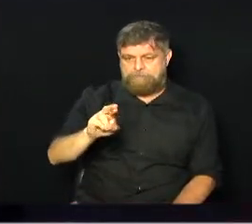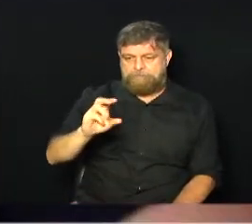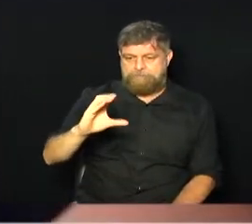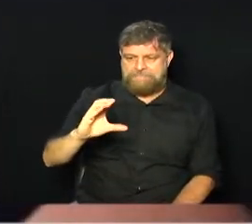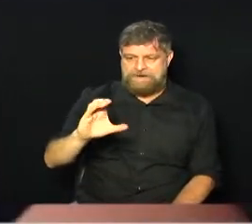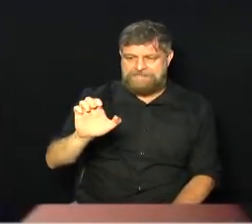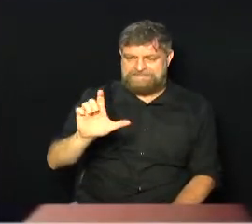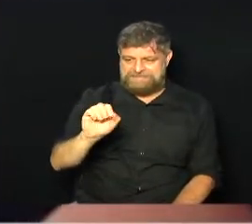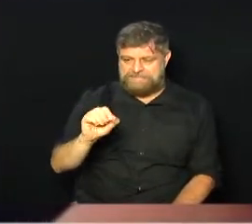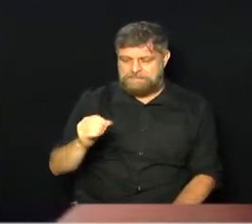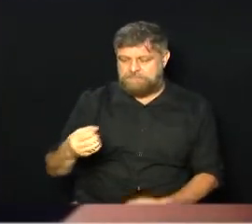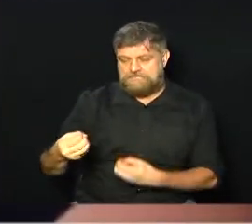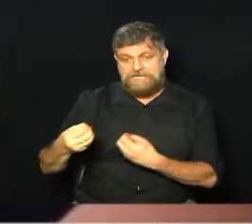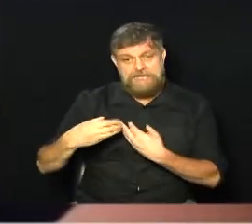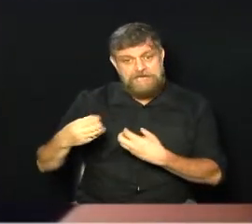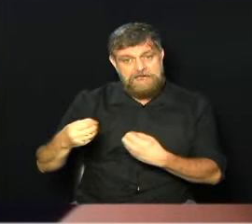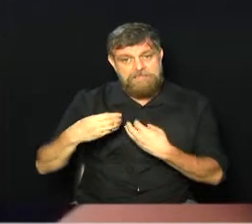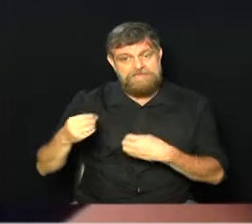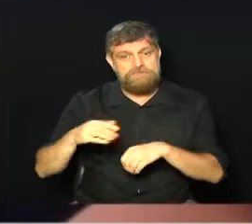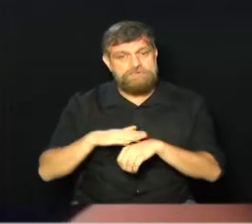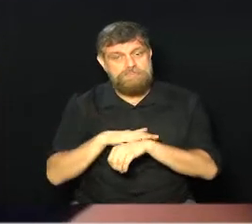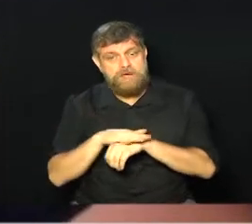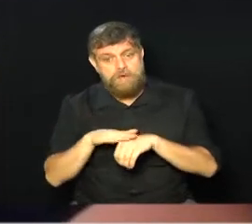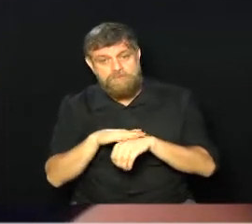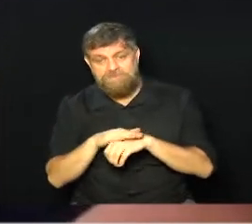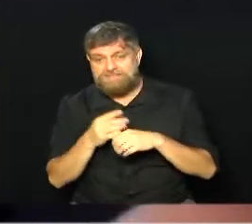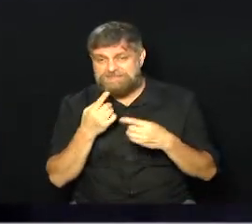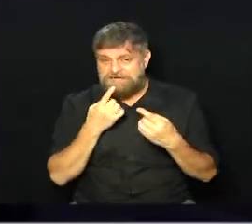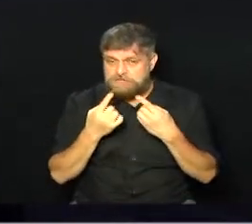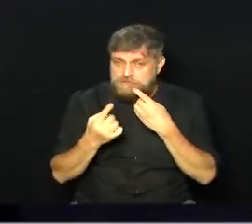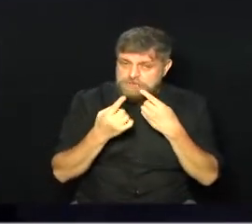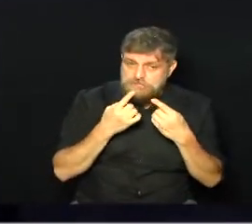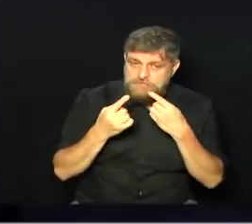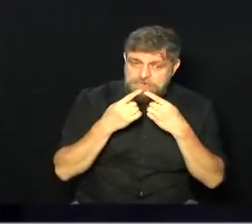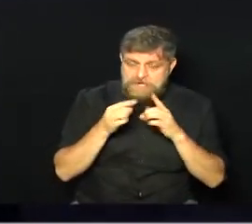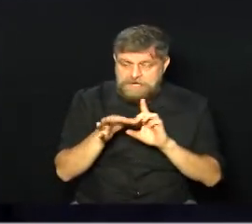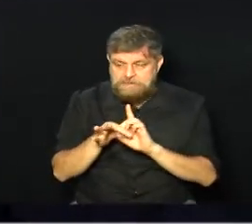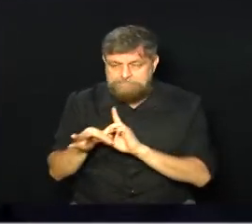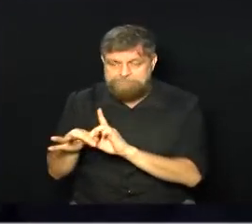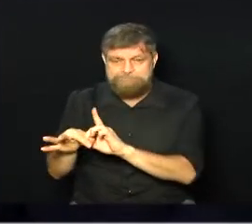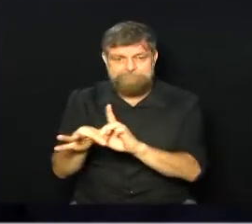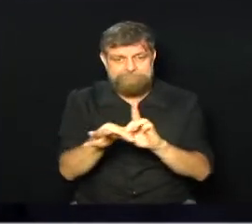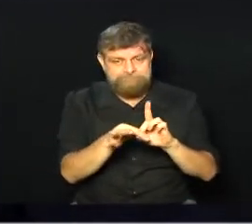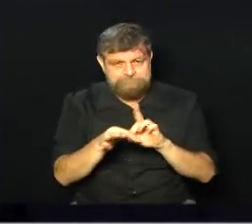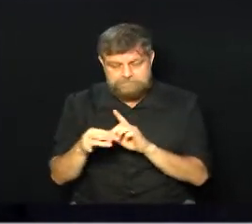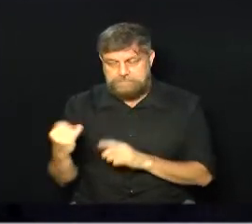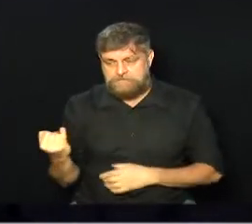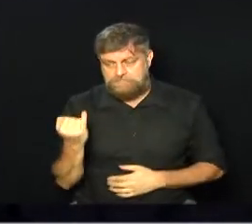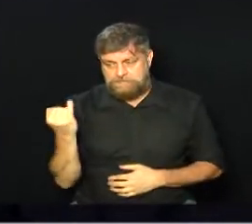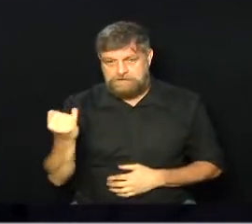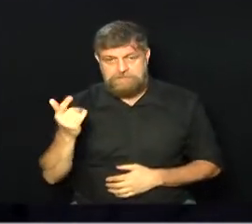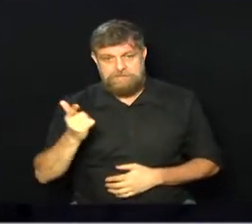conversar, ter o grupo na mão, que é muito importante no futebol. Aí tem os treinadores